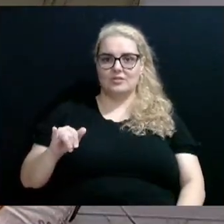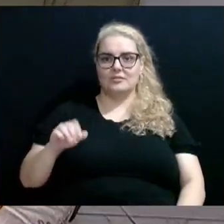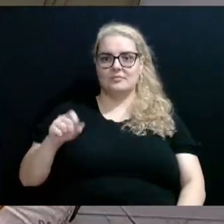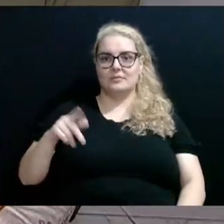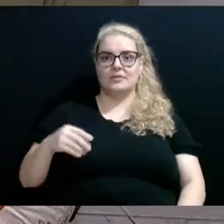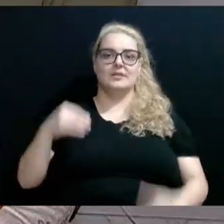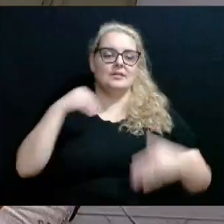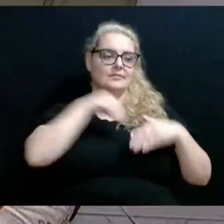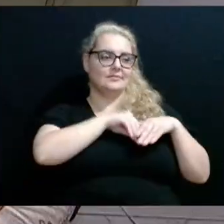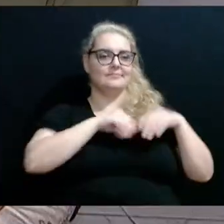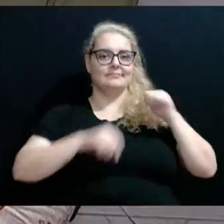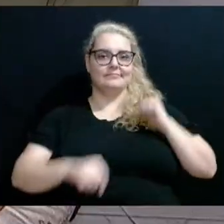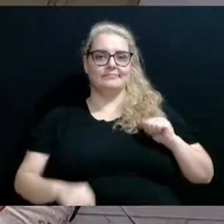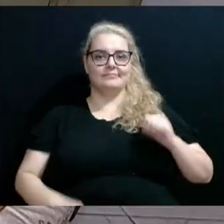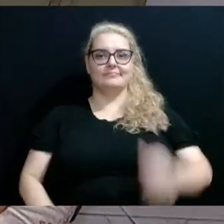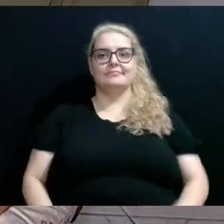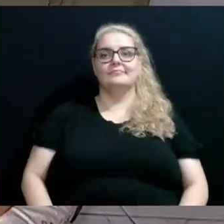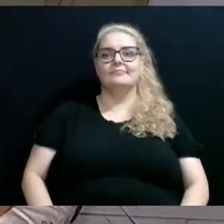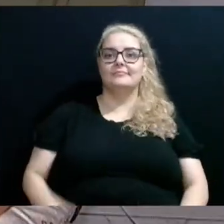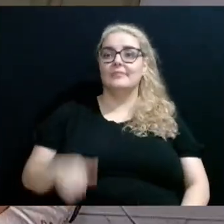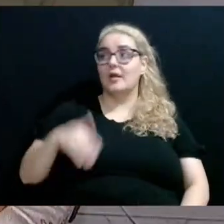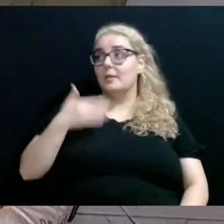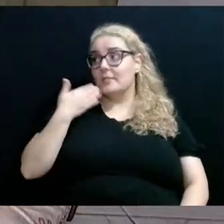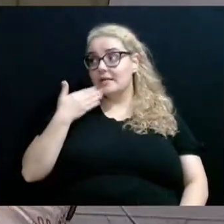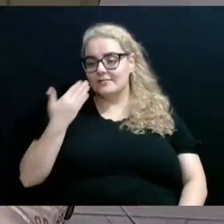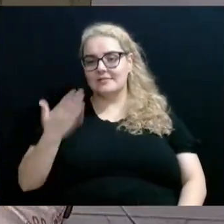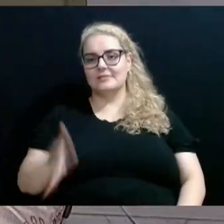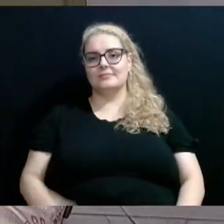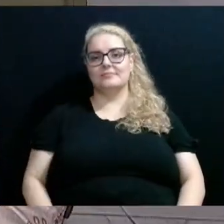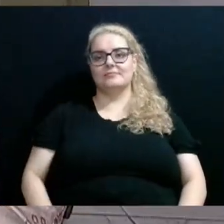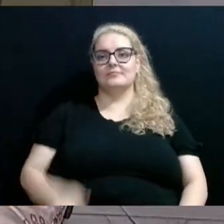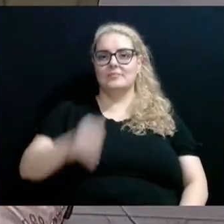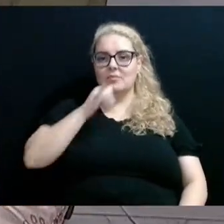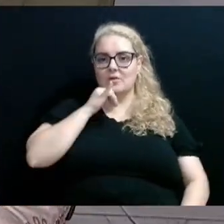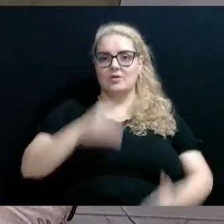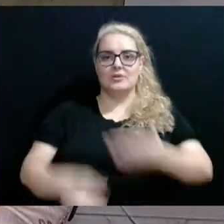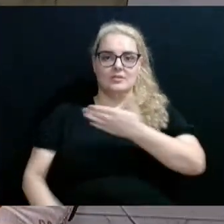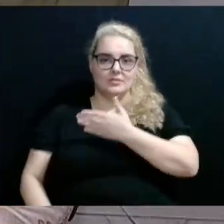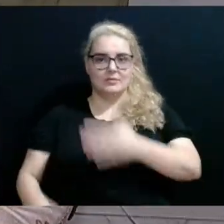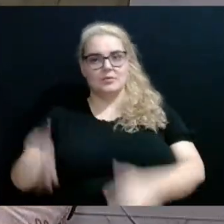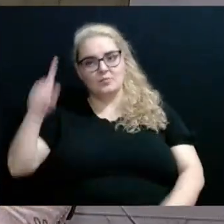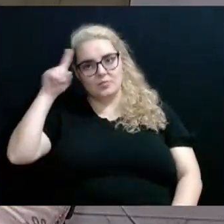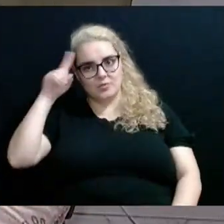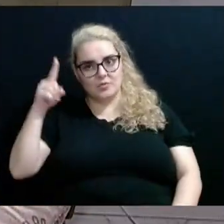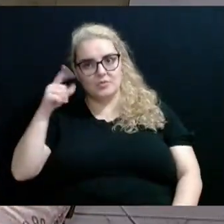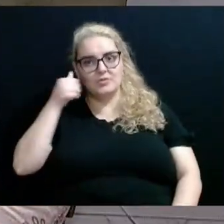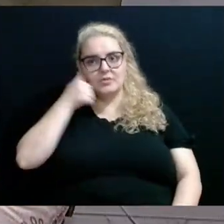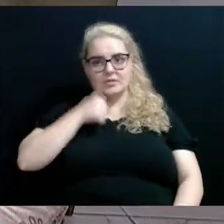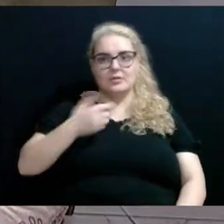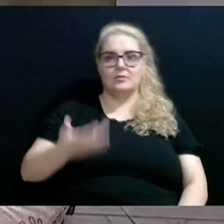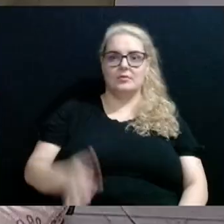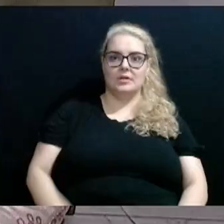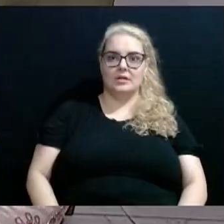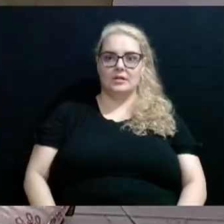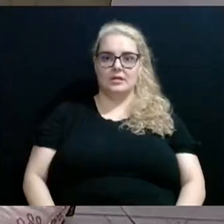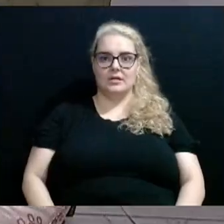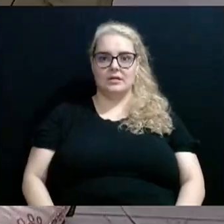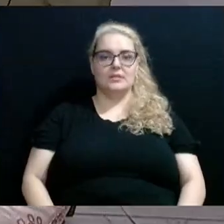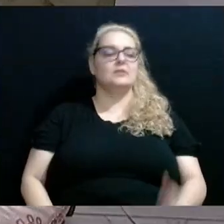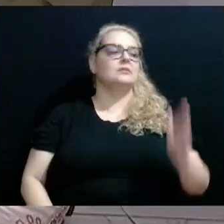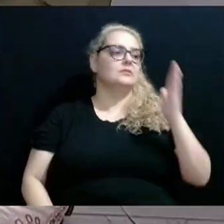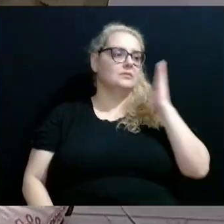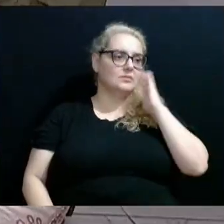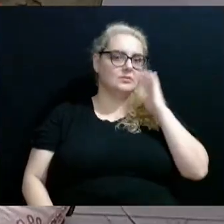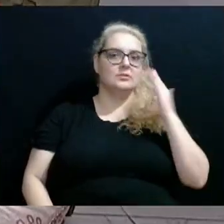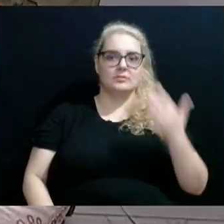pôr na bolsa. É mais prático, né? Por exemplo, esse foi para os dias da mulher, né? Tá. E é bem